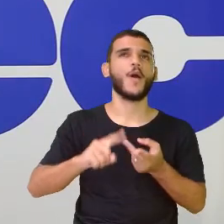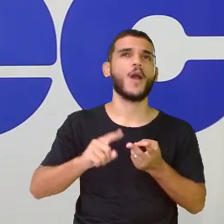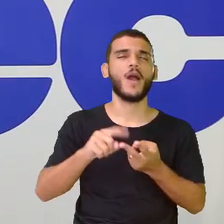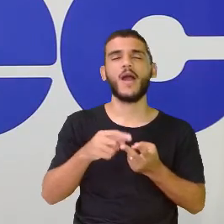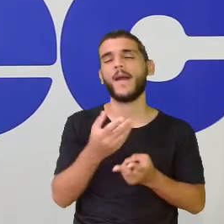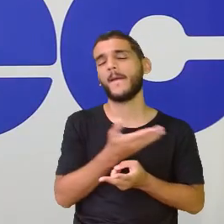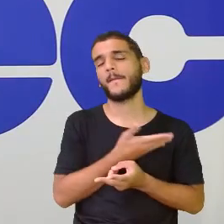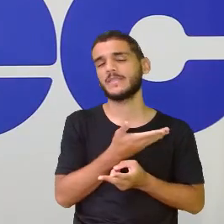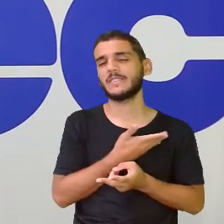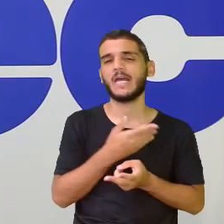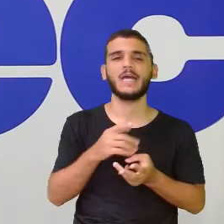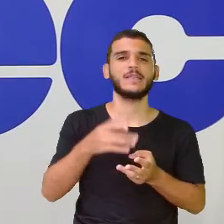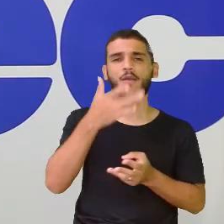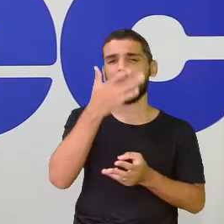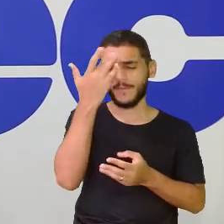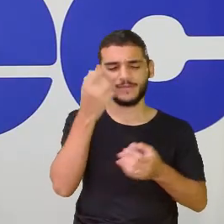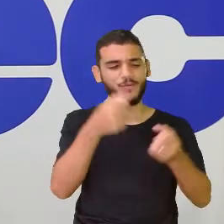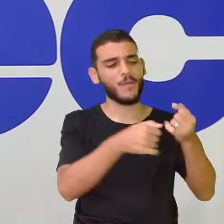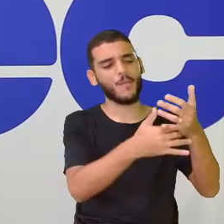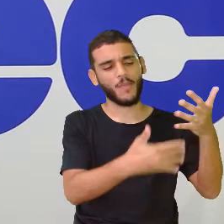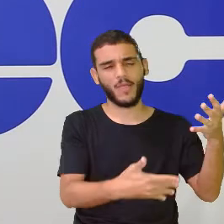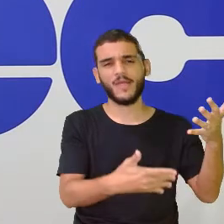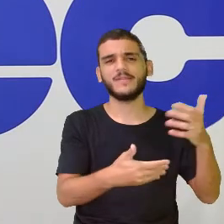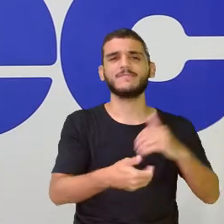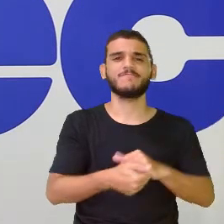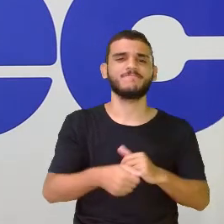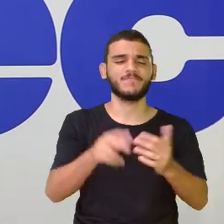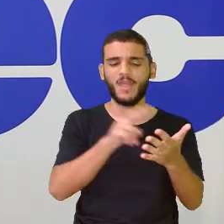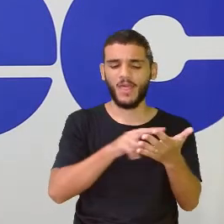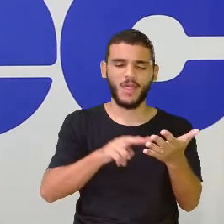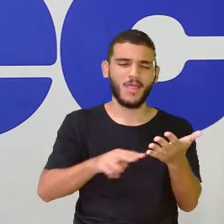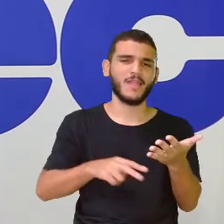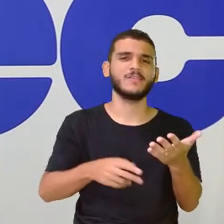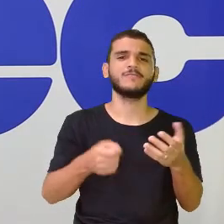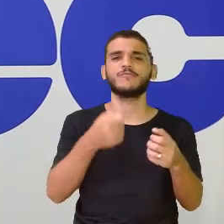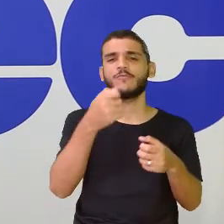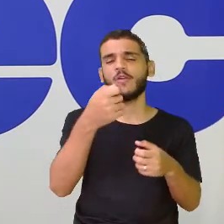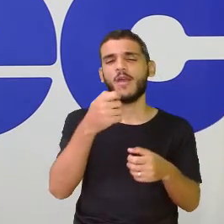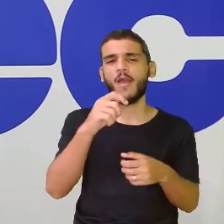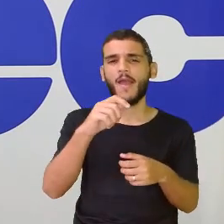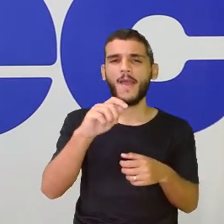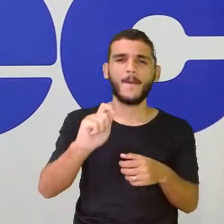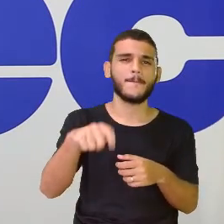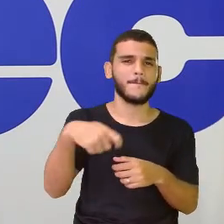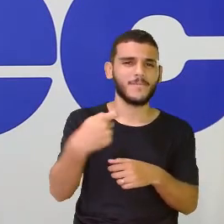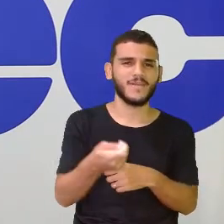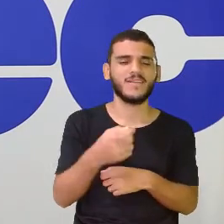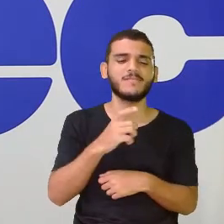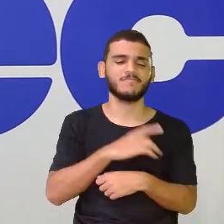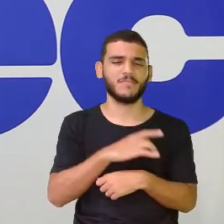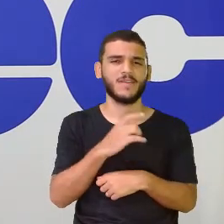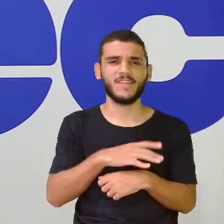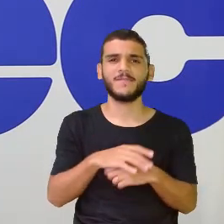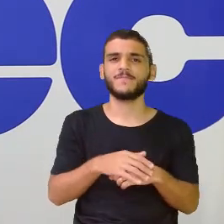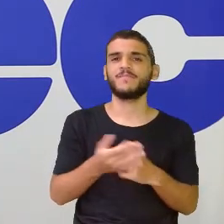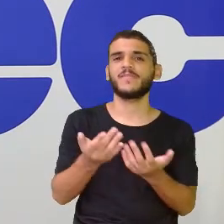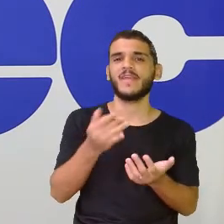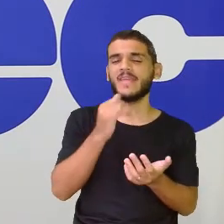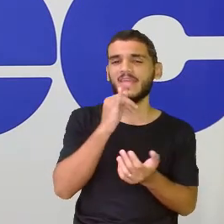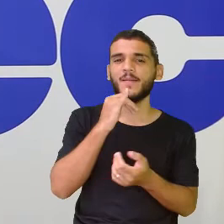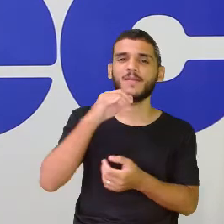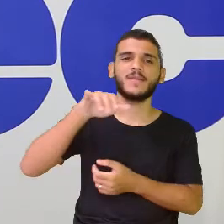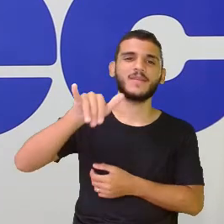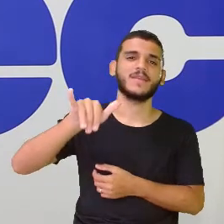pessoal comentando aqui, né? Quando você estava falando mesmo daquelas palavras que dão medo, né? A Yasmin colocou que faz medo essas palavras